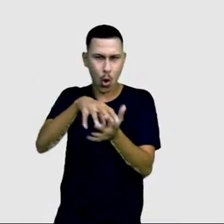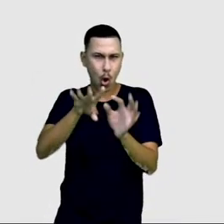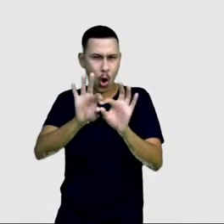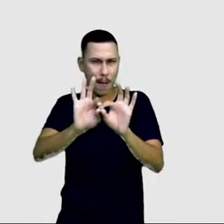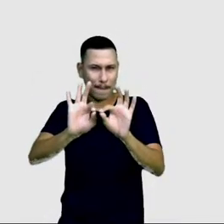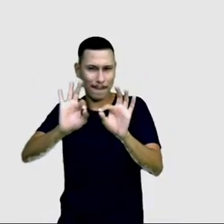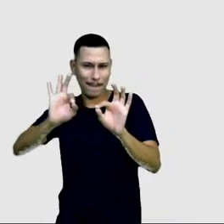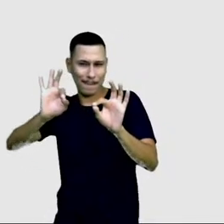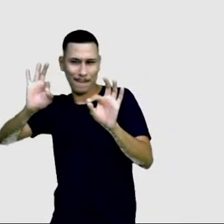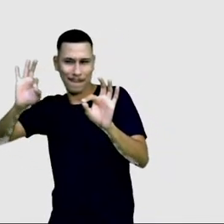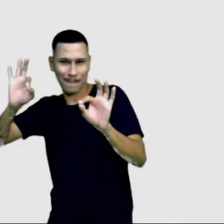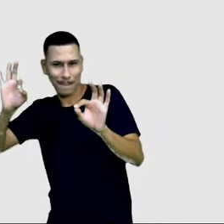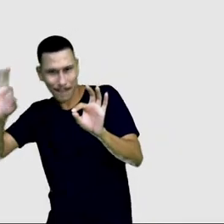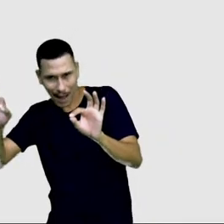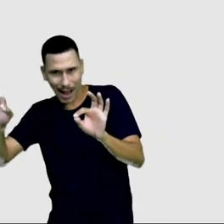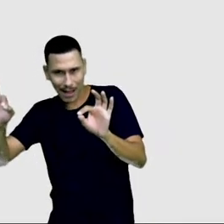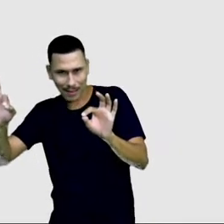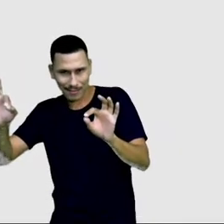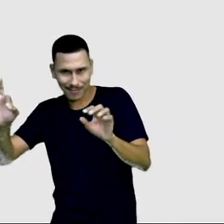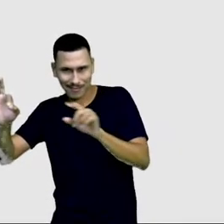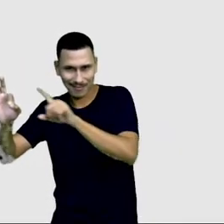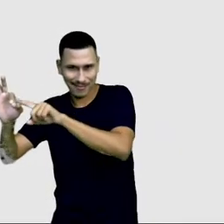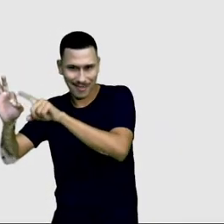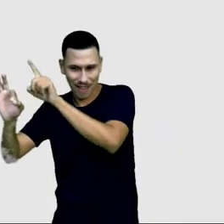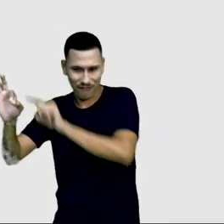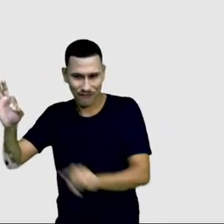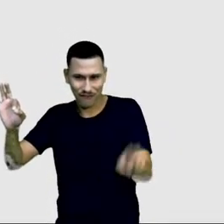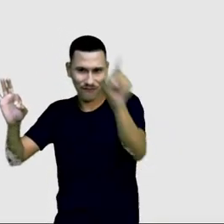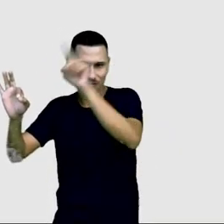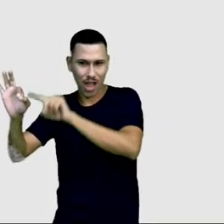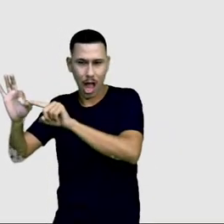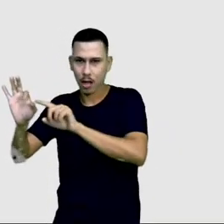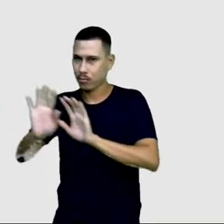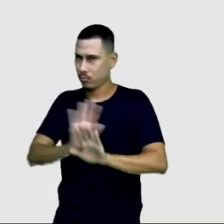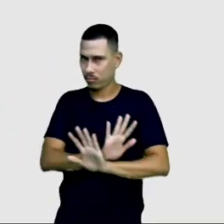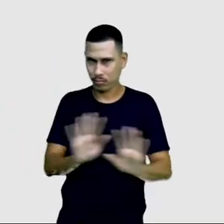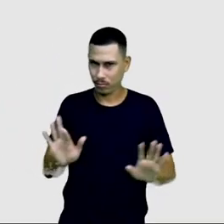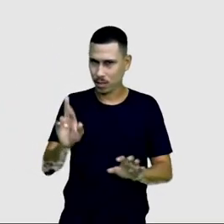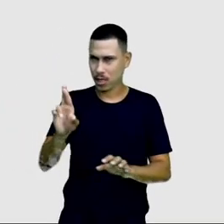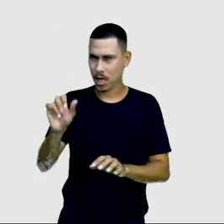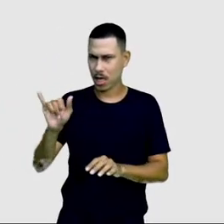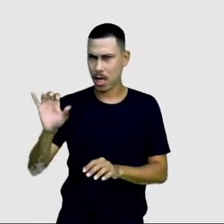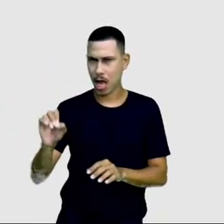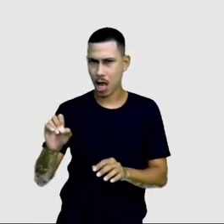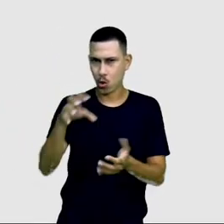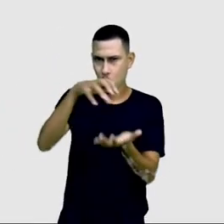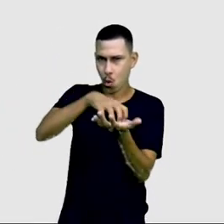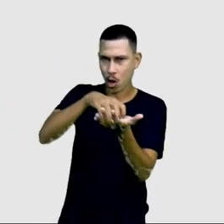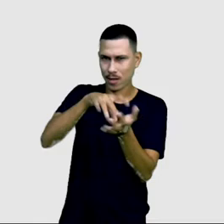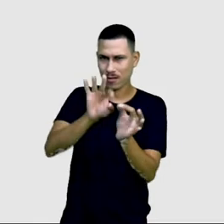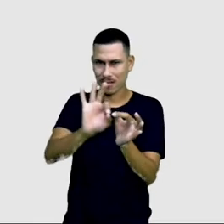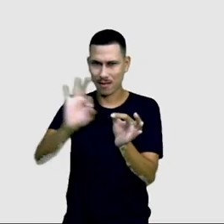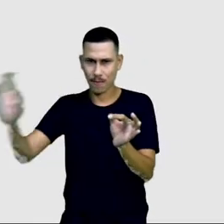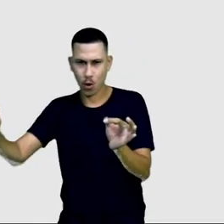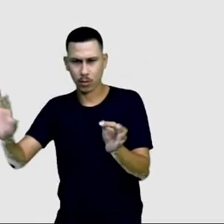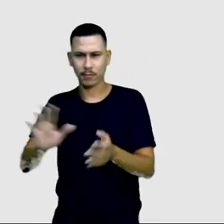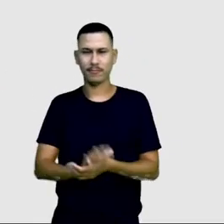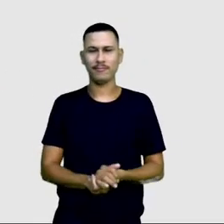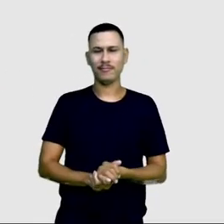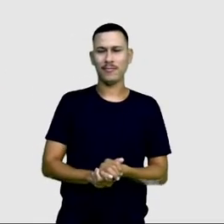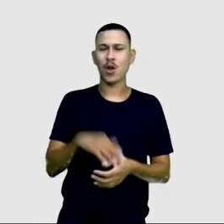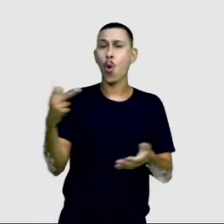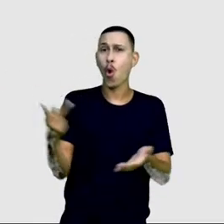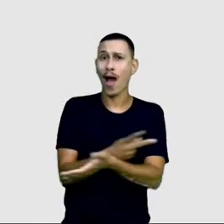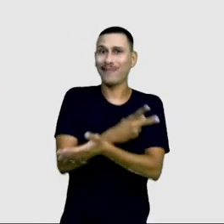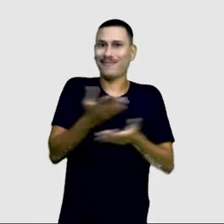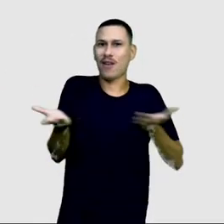até a ponta da circunferência. O raio é só isso, do centro até a ponta. E aí o que é que acontece?